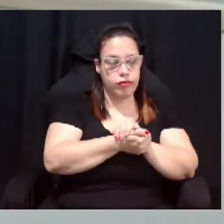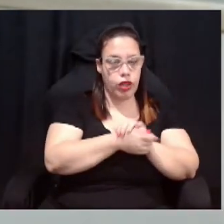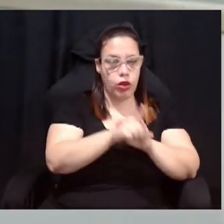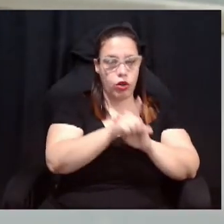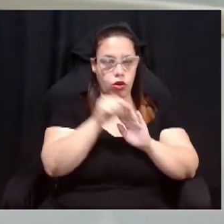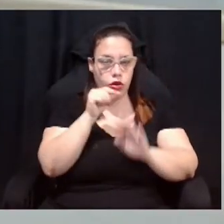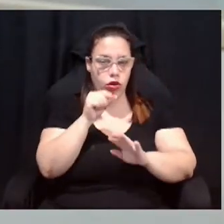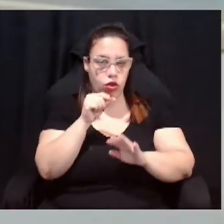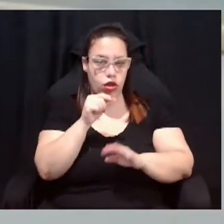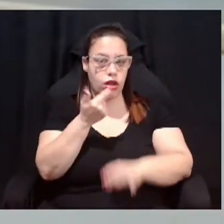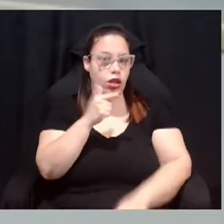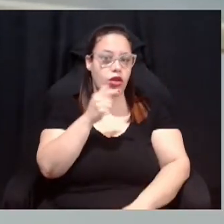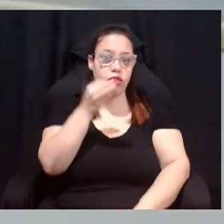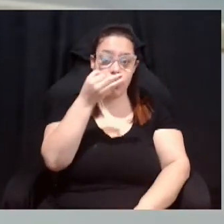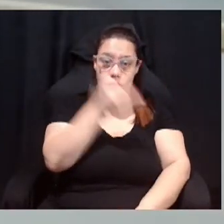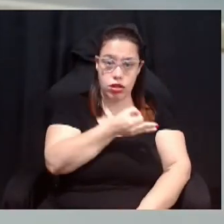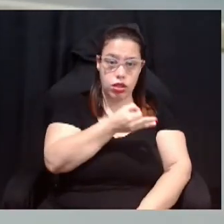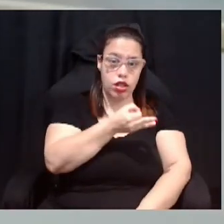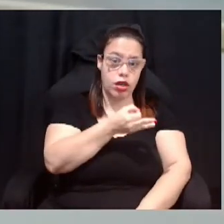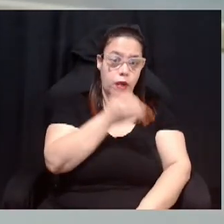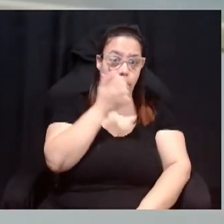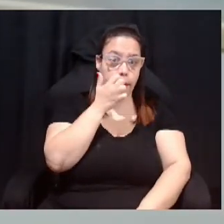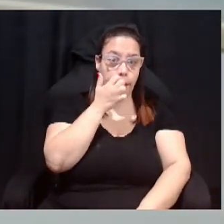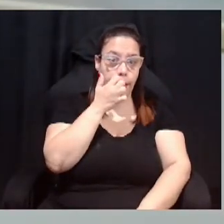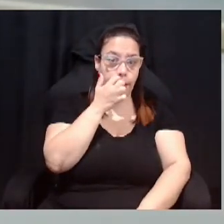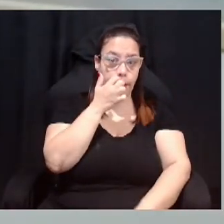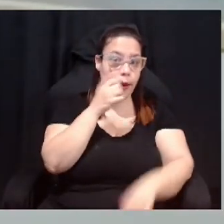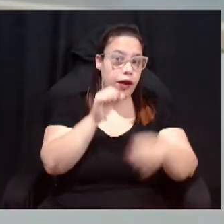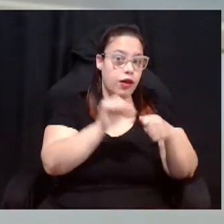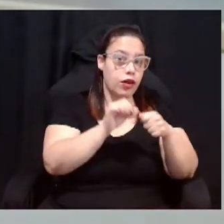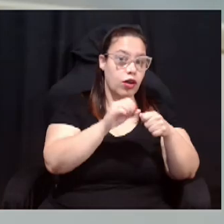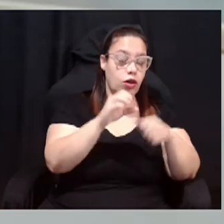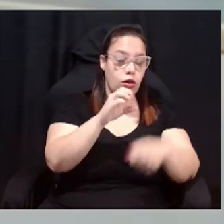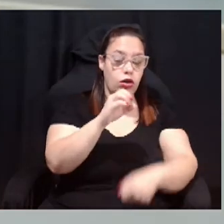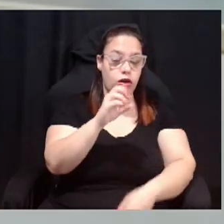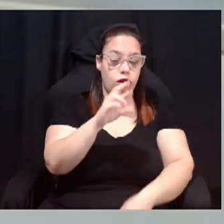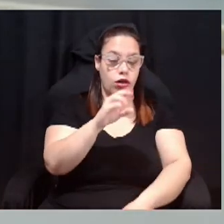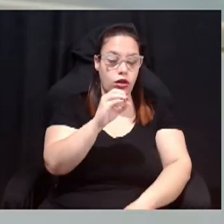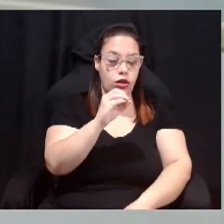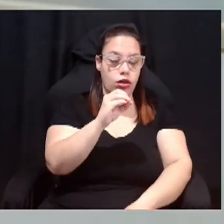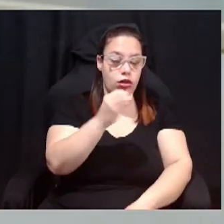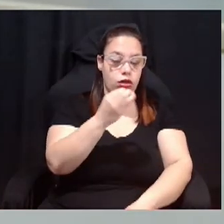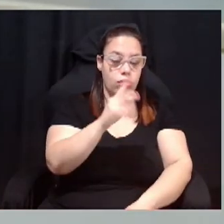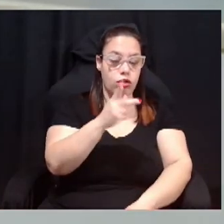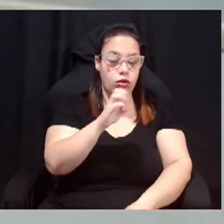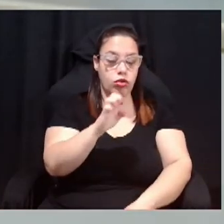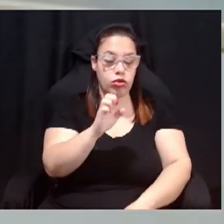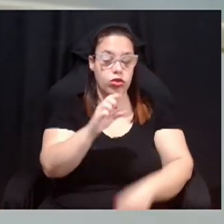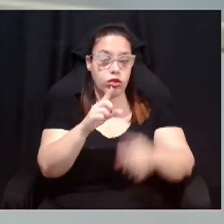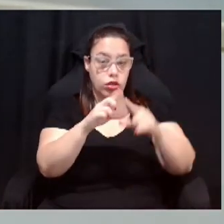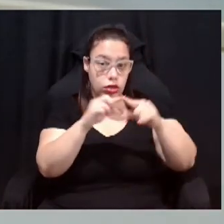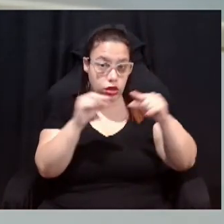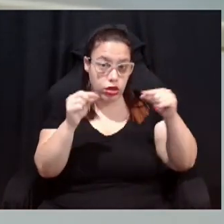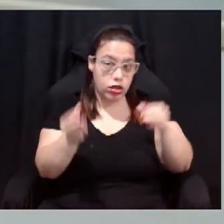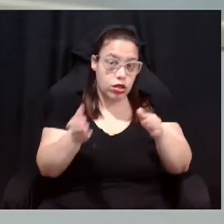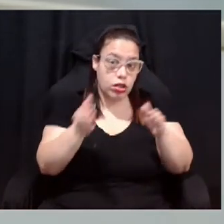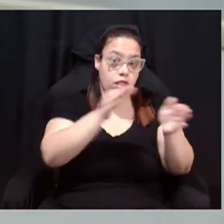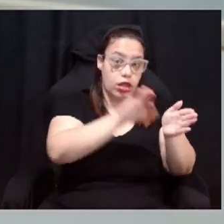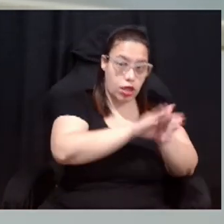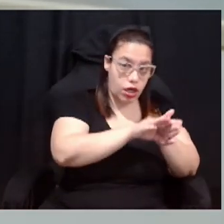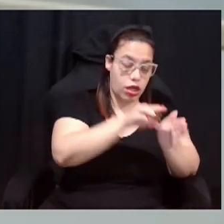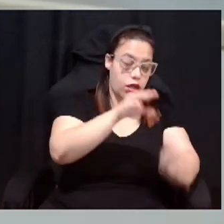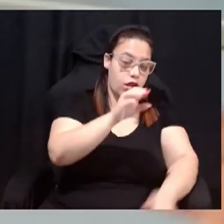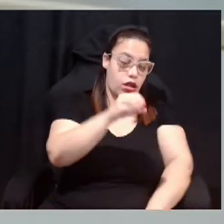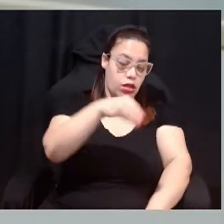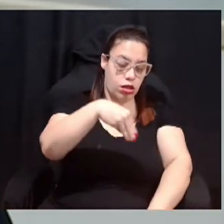deu certo, né? Eu fazia crochê, não uso mais essa linha, né? Traz para o macramê que vai dar certo